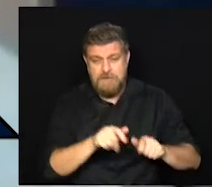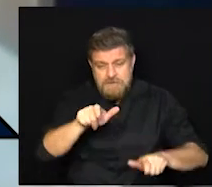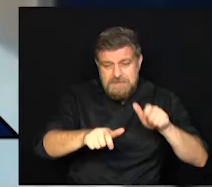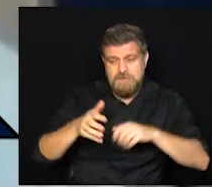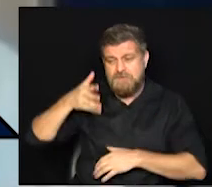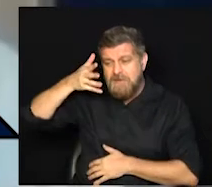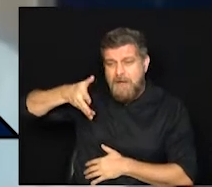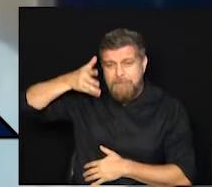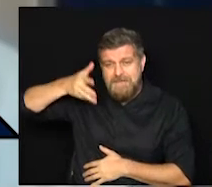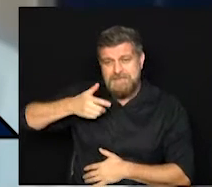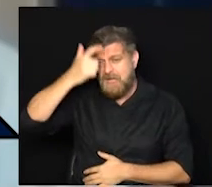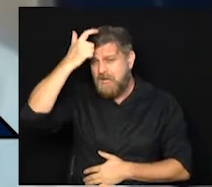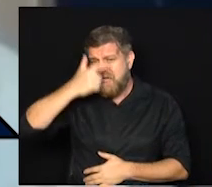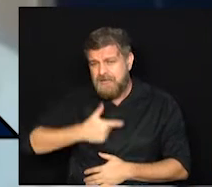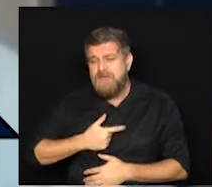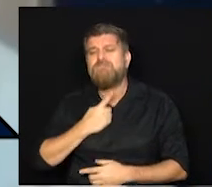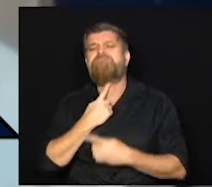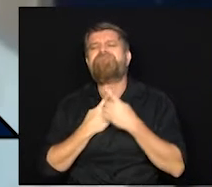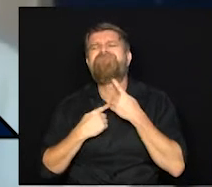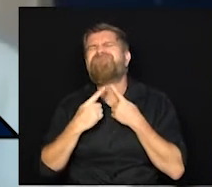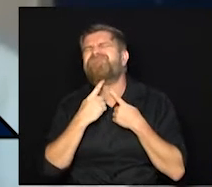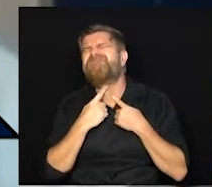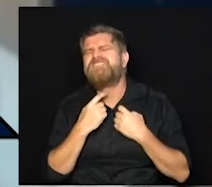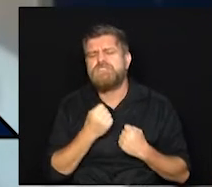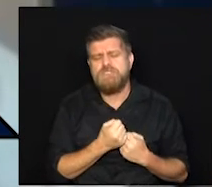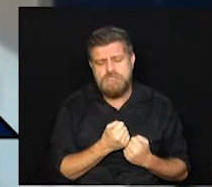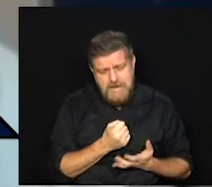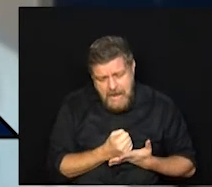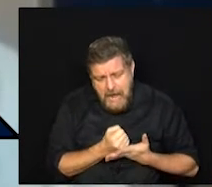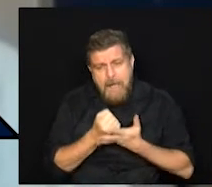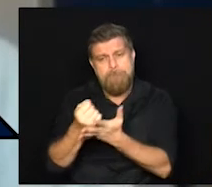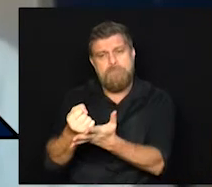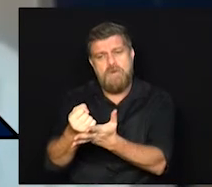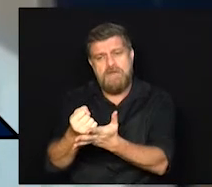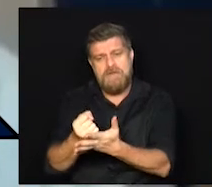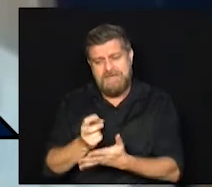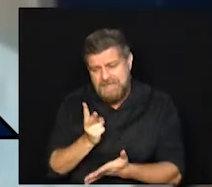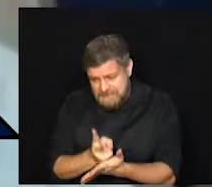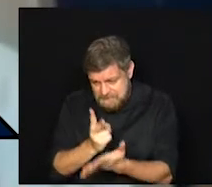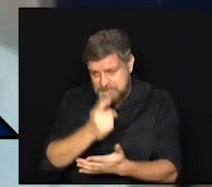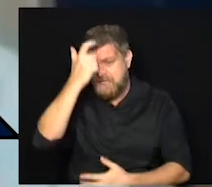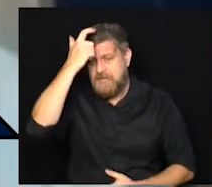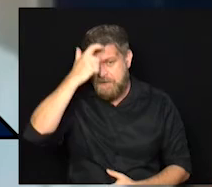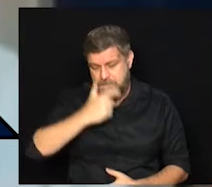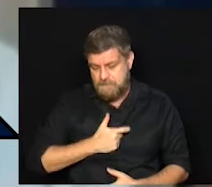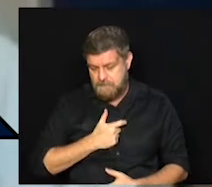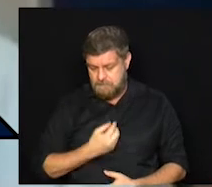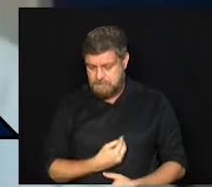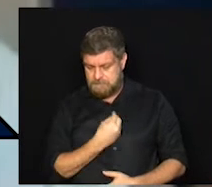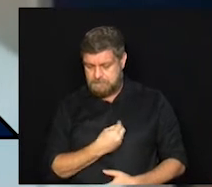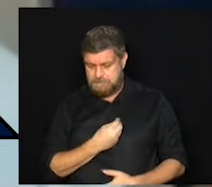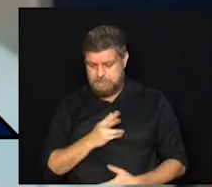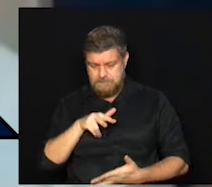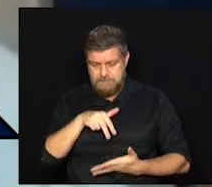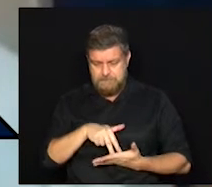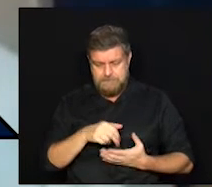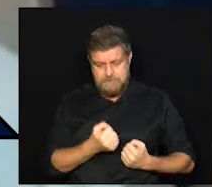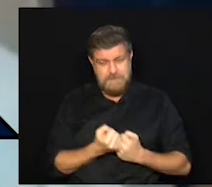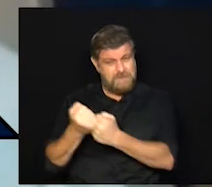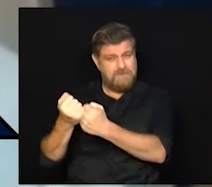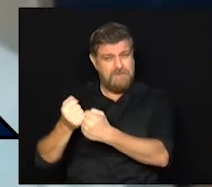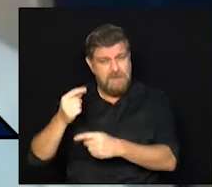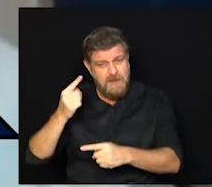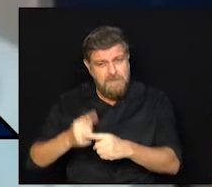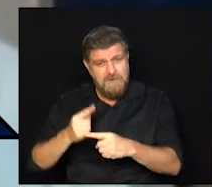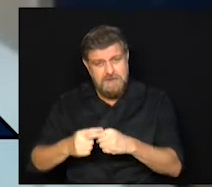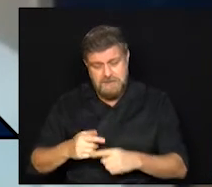palestrantes, que o que eu puder ajudar, o que eu puder ser útil, sempre vocês terão o meu apoio, o meu voto, porque para mim é